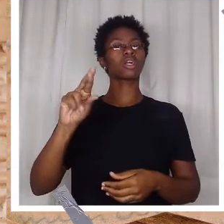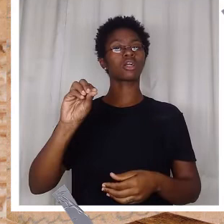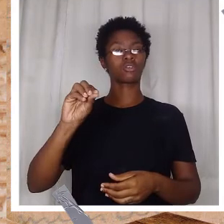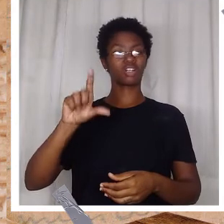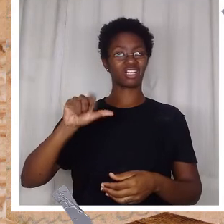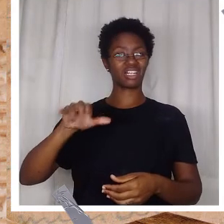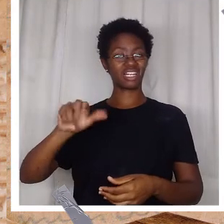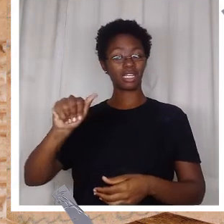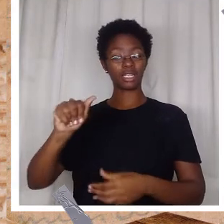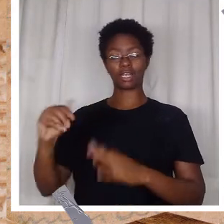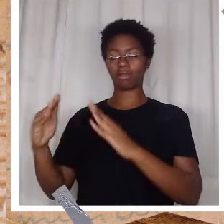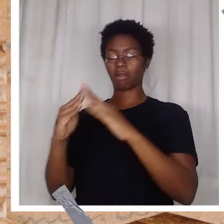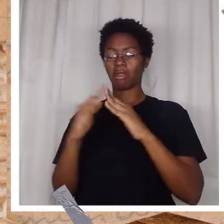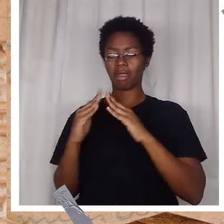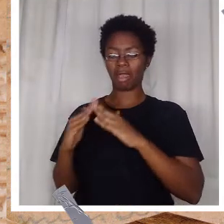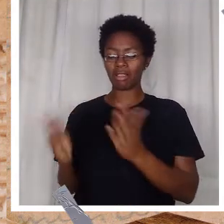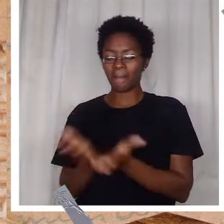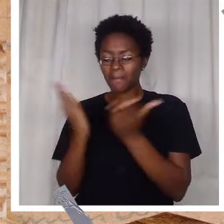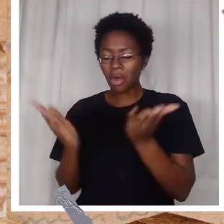Perfeito.